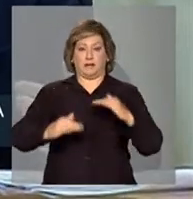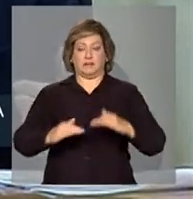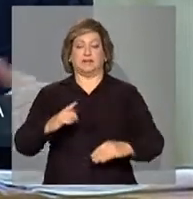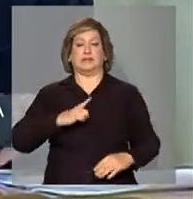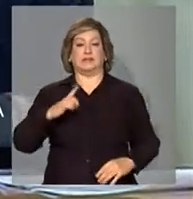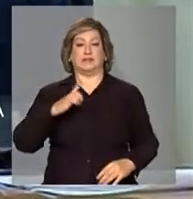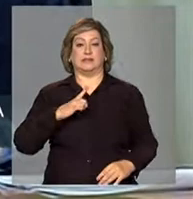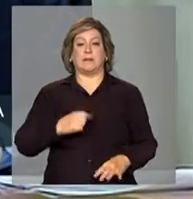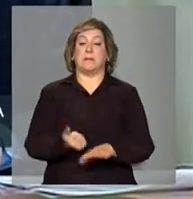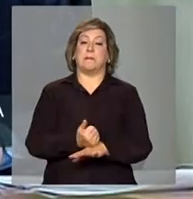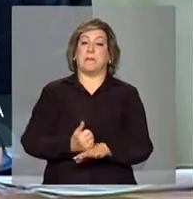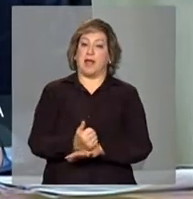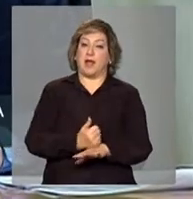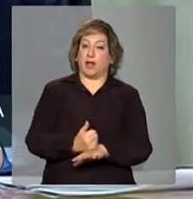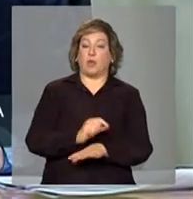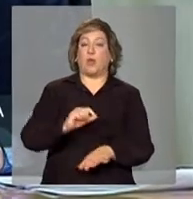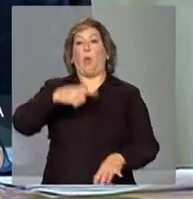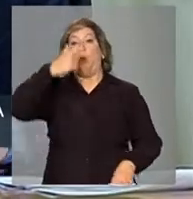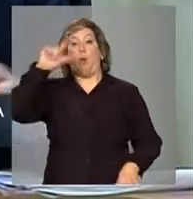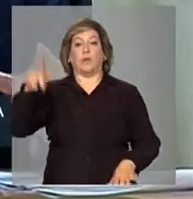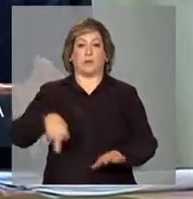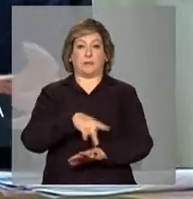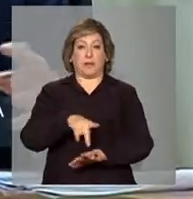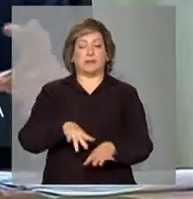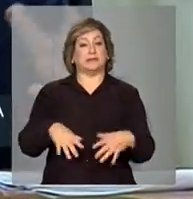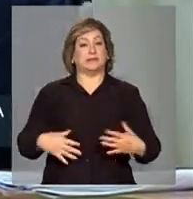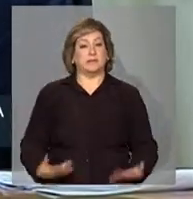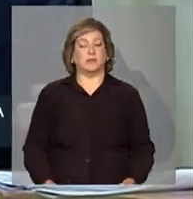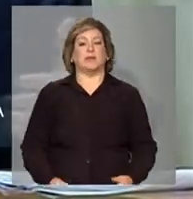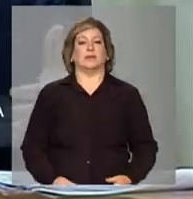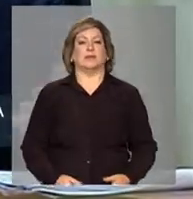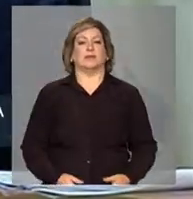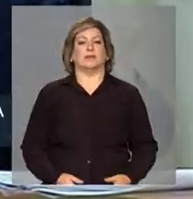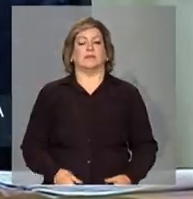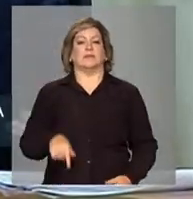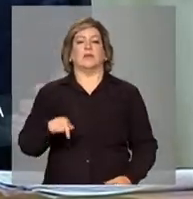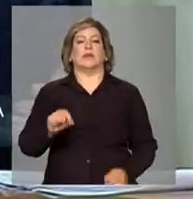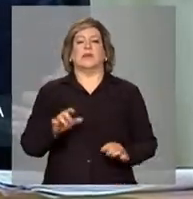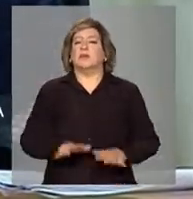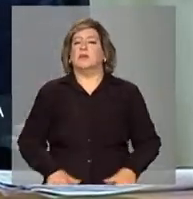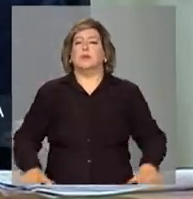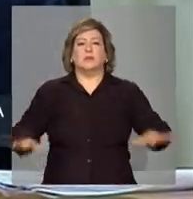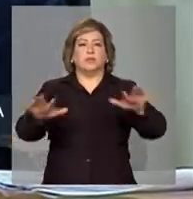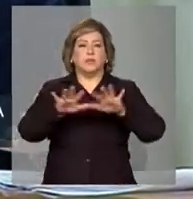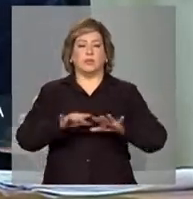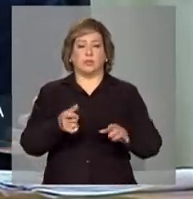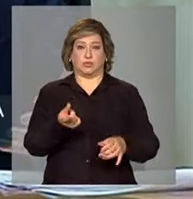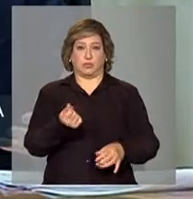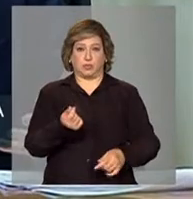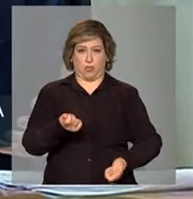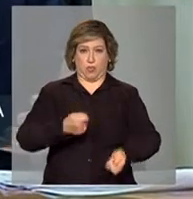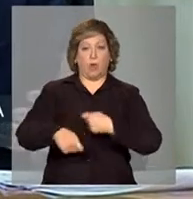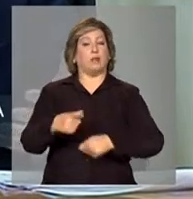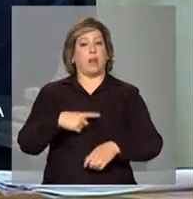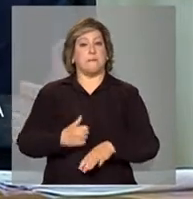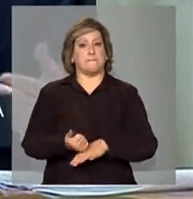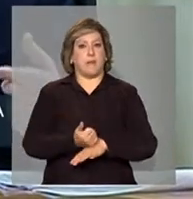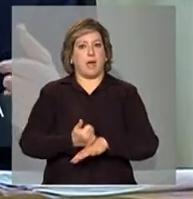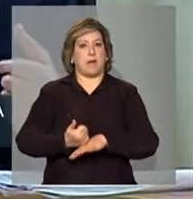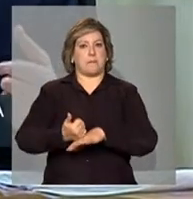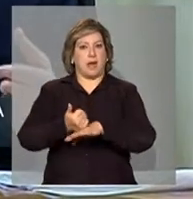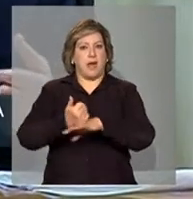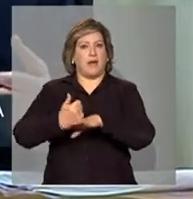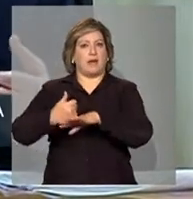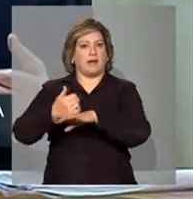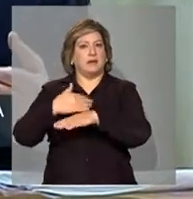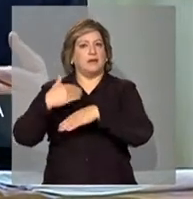melhor do que em outros países estão esse o ambiente econômico está melhorando